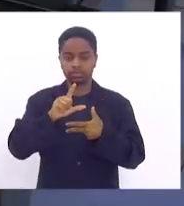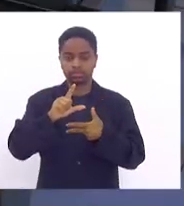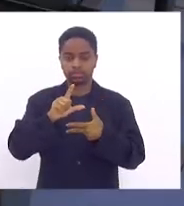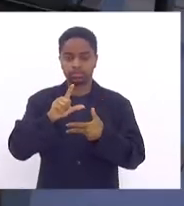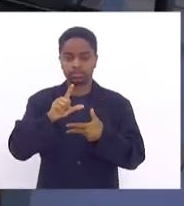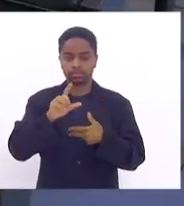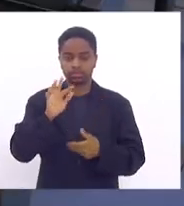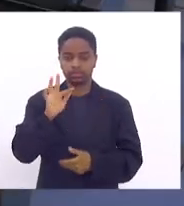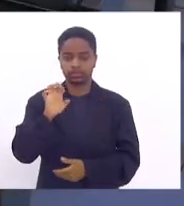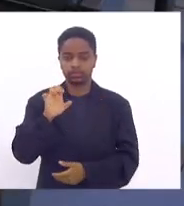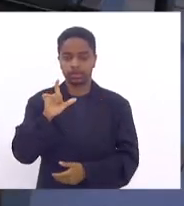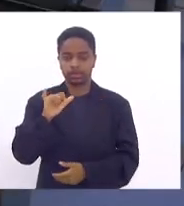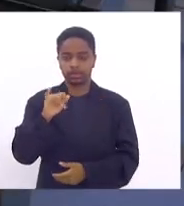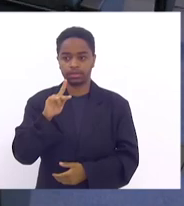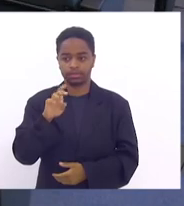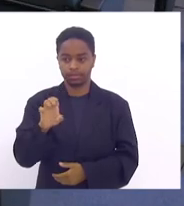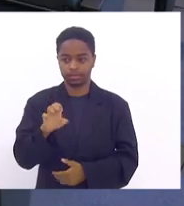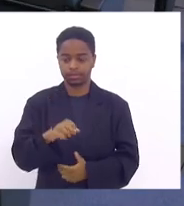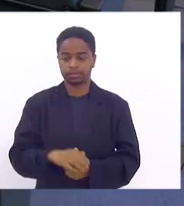Senor